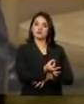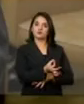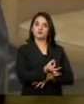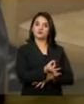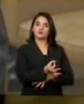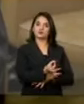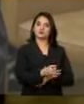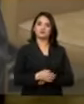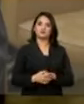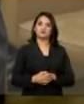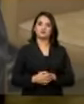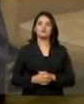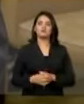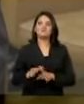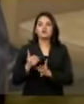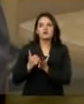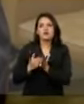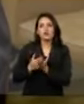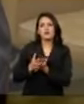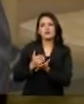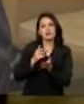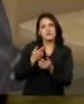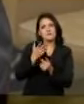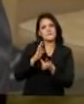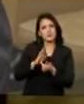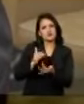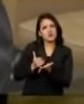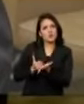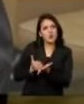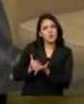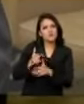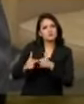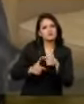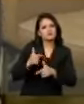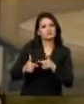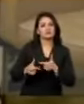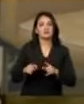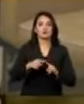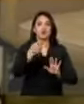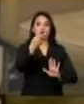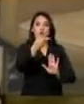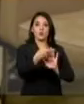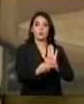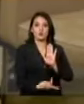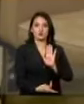prévia de início dos trabalhos. E o projeto, ministro Marco Aurélio,